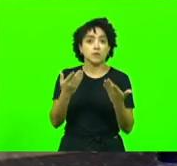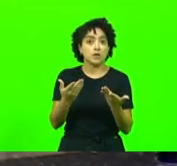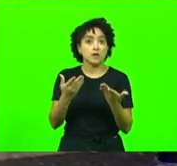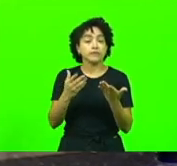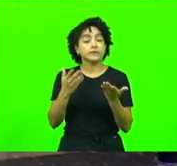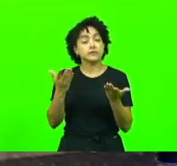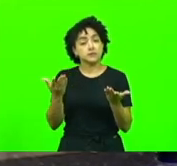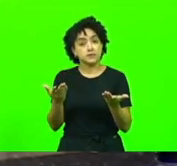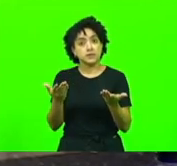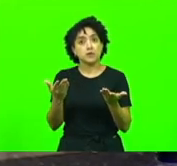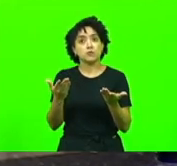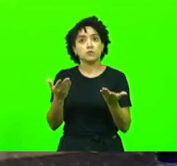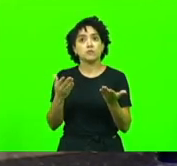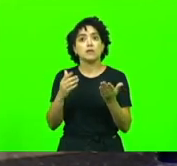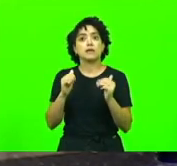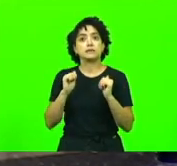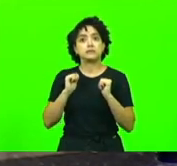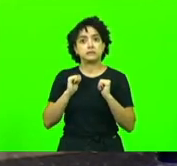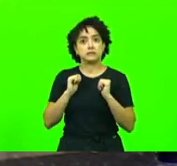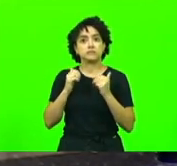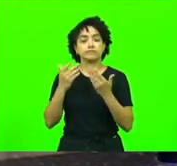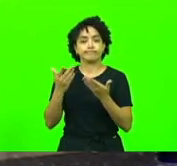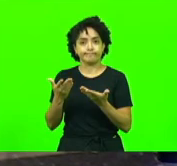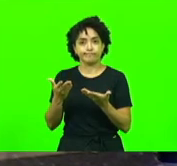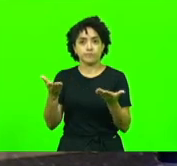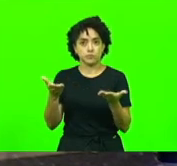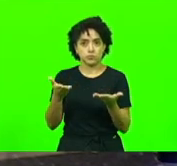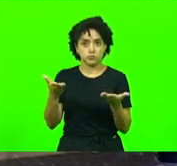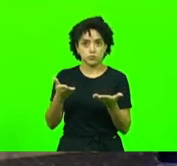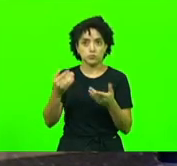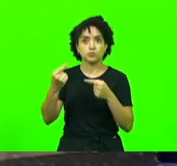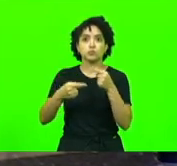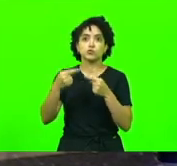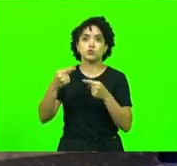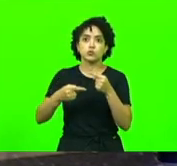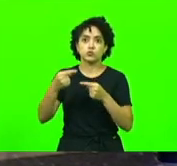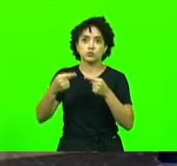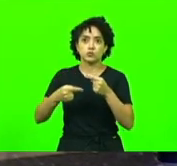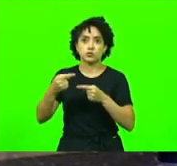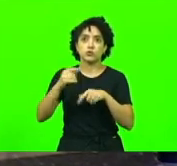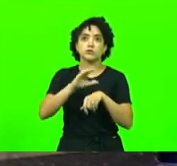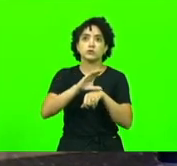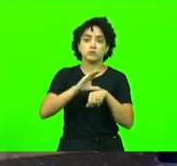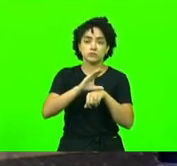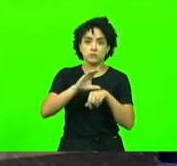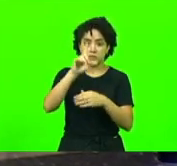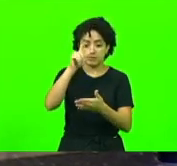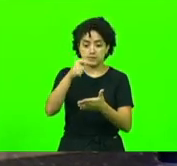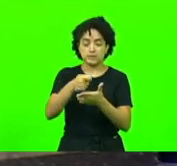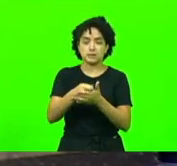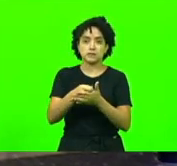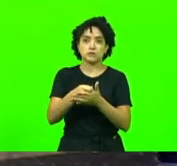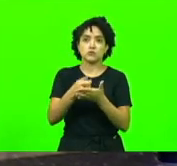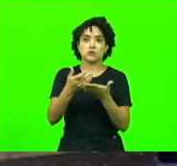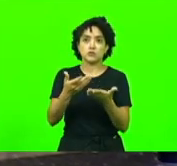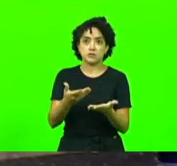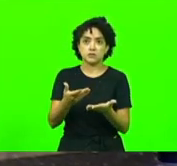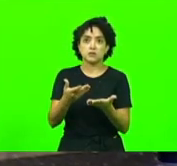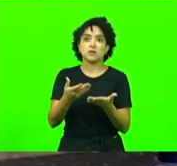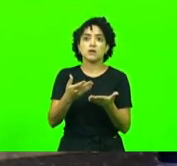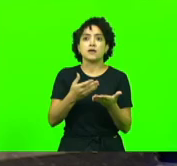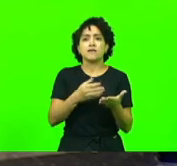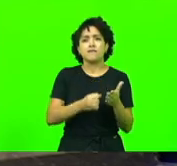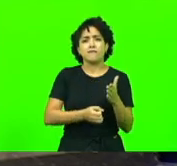sim passivo da gente estar aqui discutindo a constitucionalidade e as decisões da CCJ. Porque, por muitas vezes,